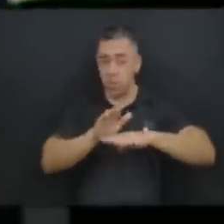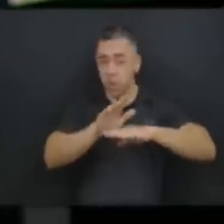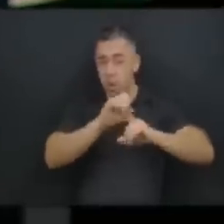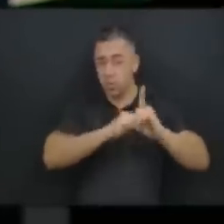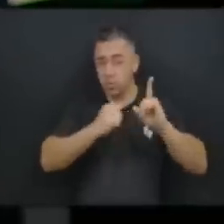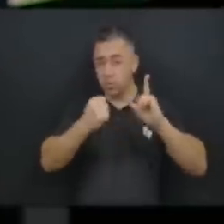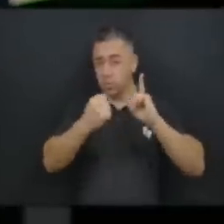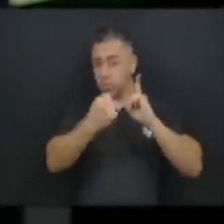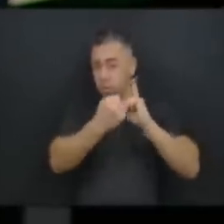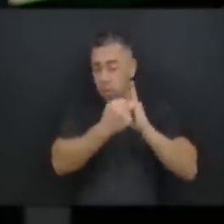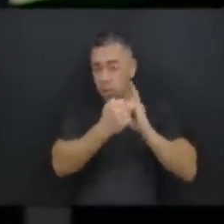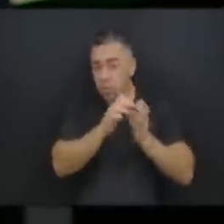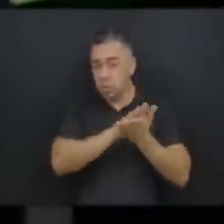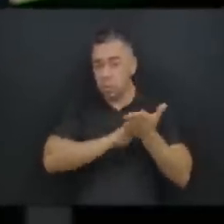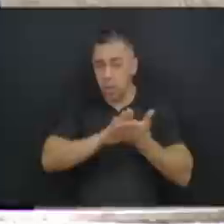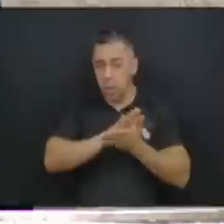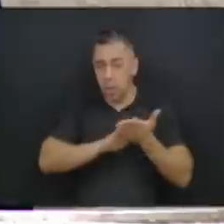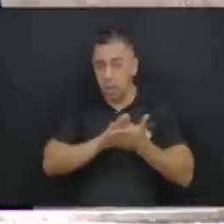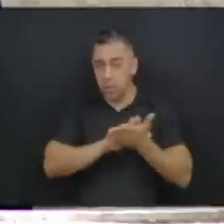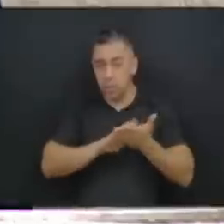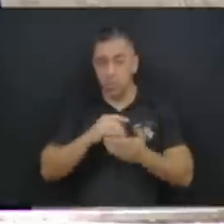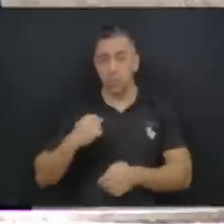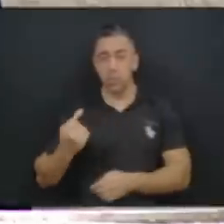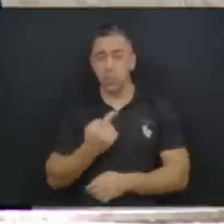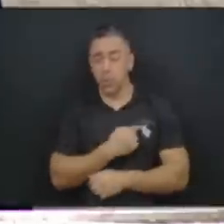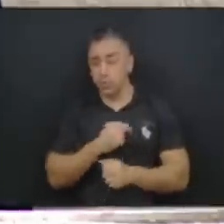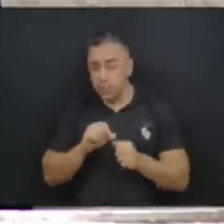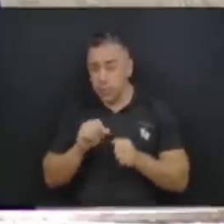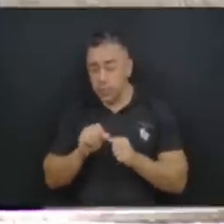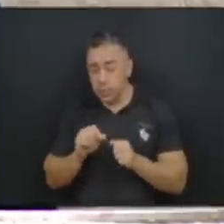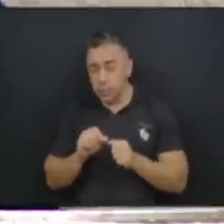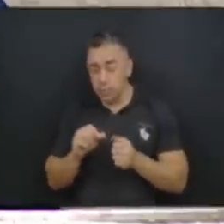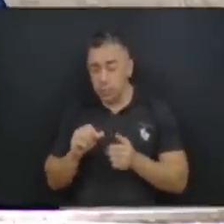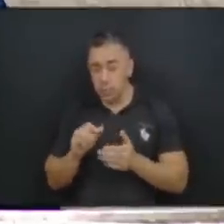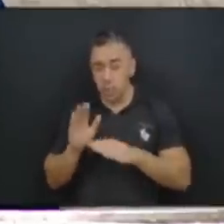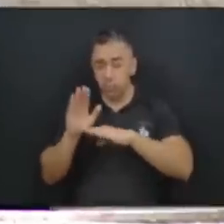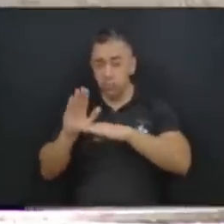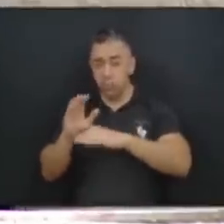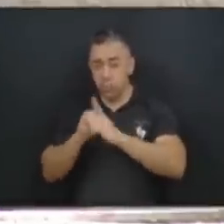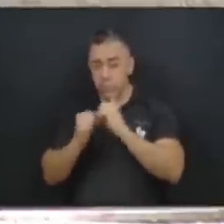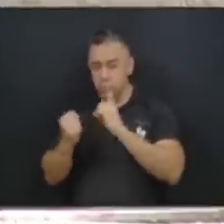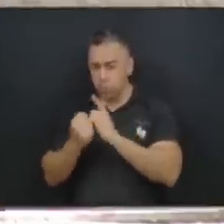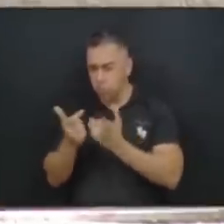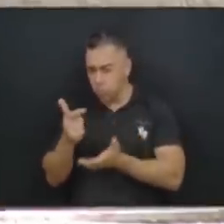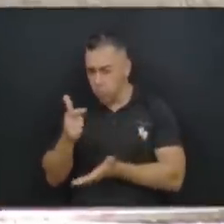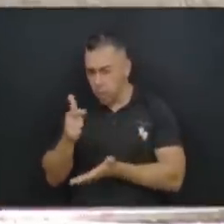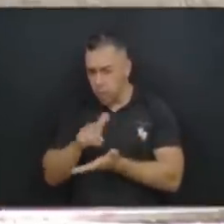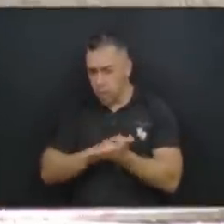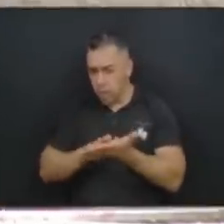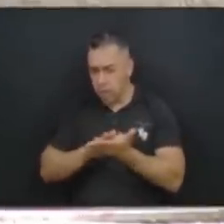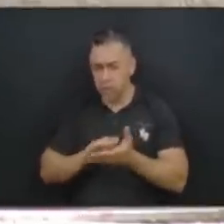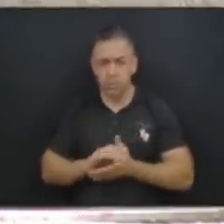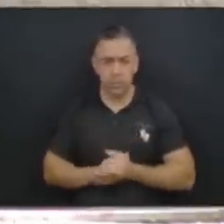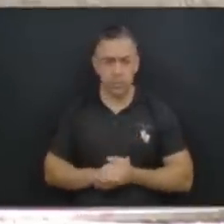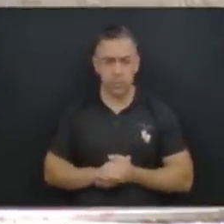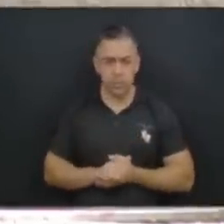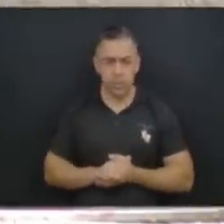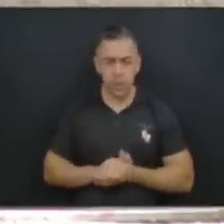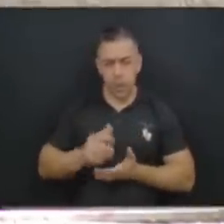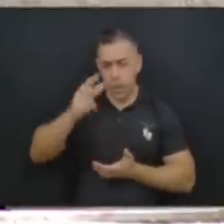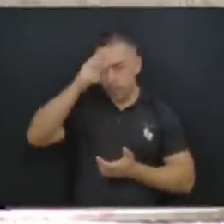isso através das nossas ações sociais Hum será que é prefeitura